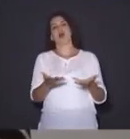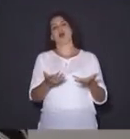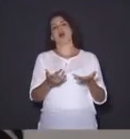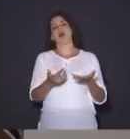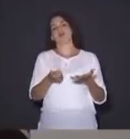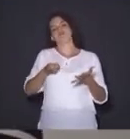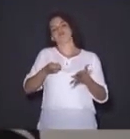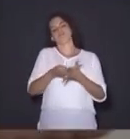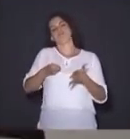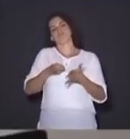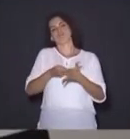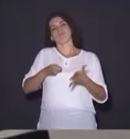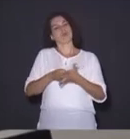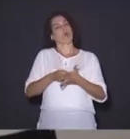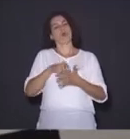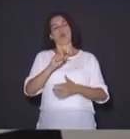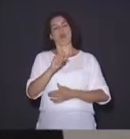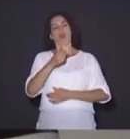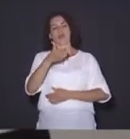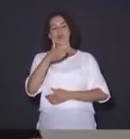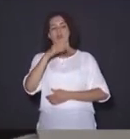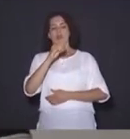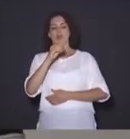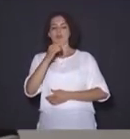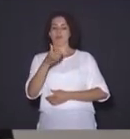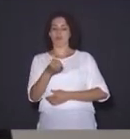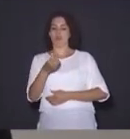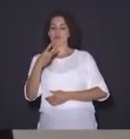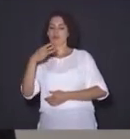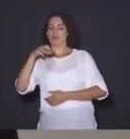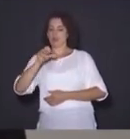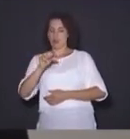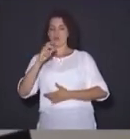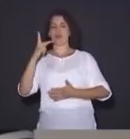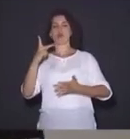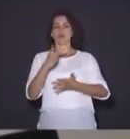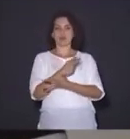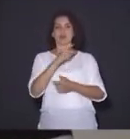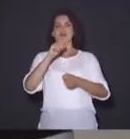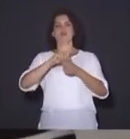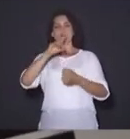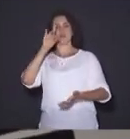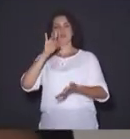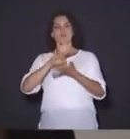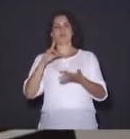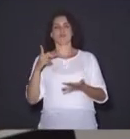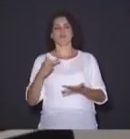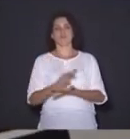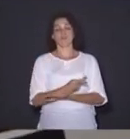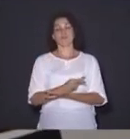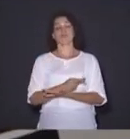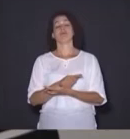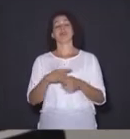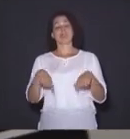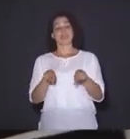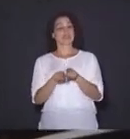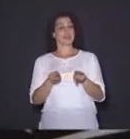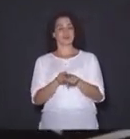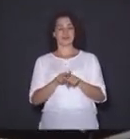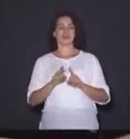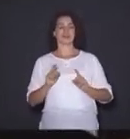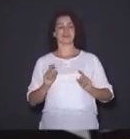para que a 10 639 é acontece seja implementada inclusive uma forma que eu acho muito interessante que é